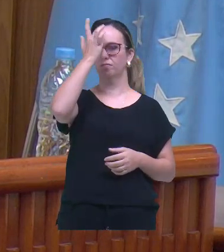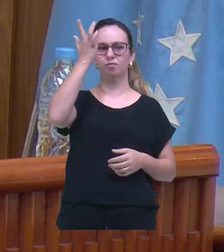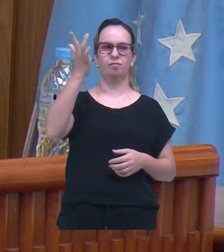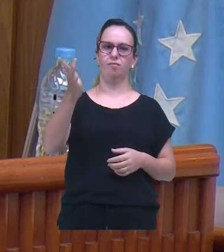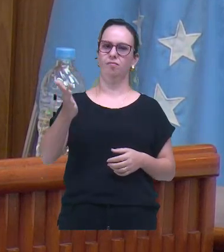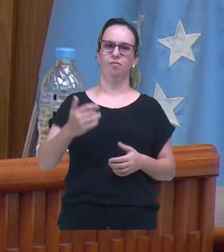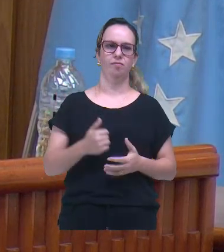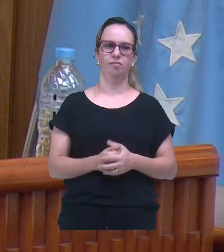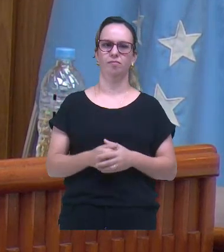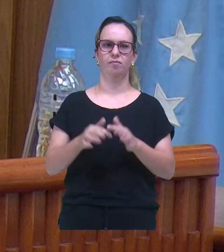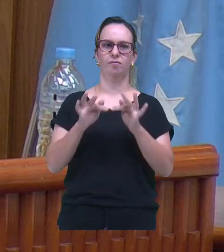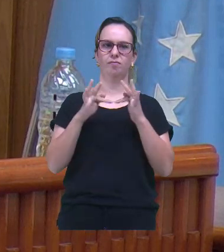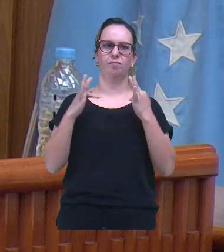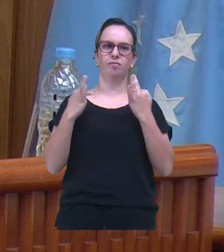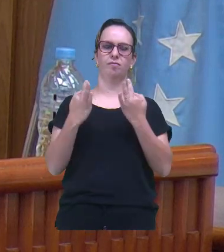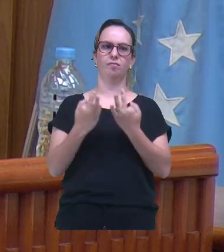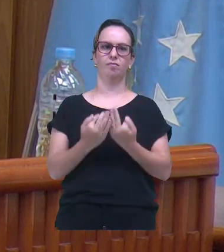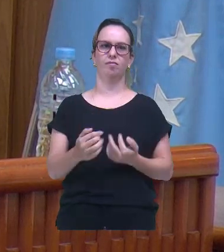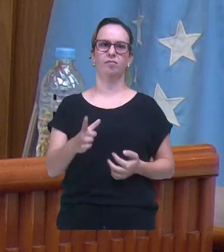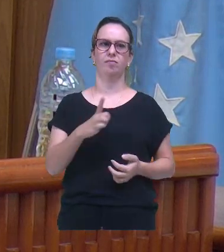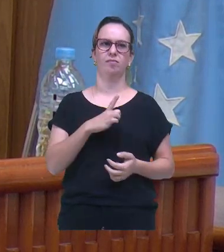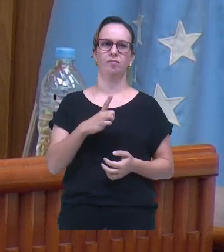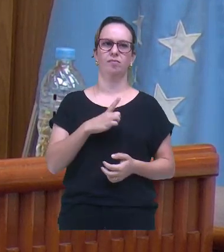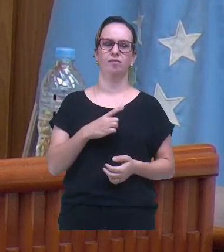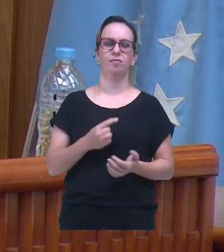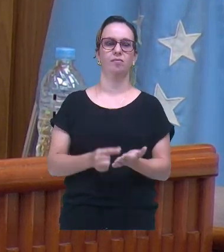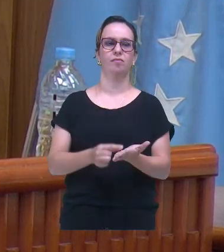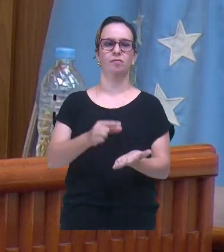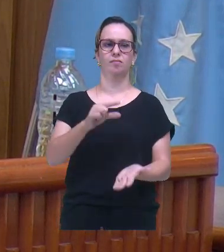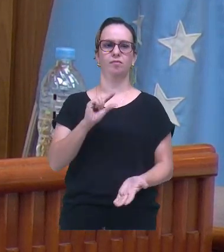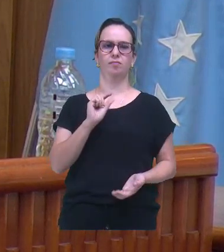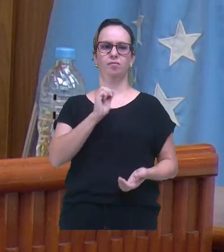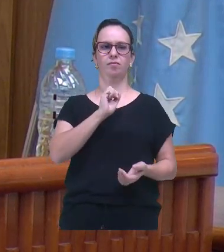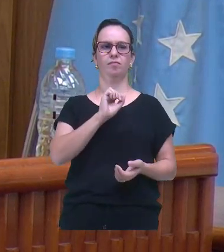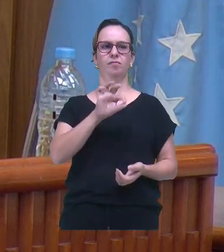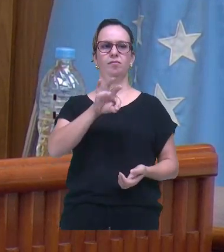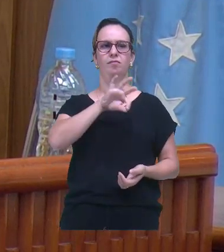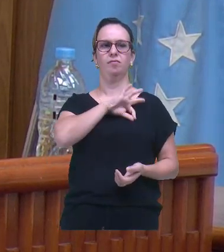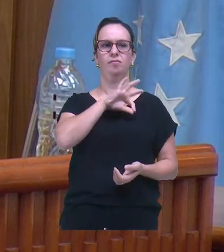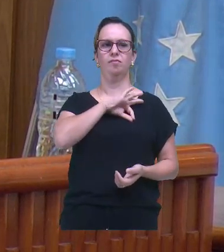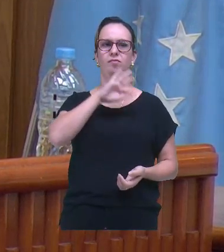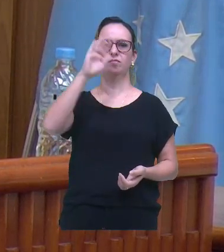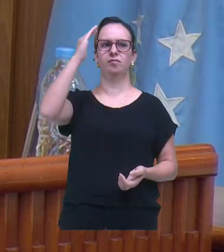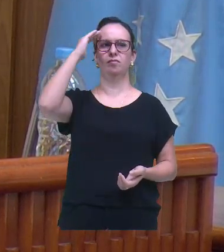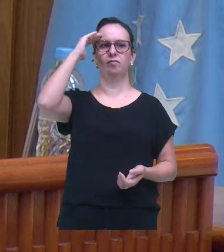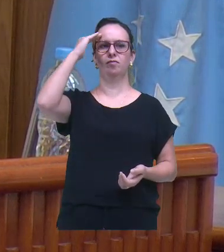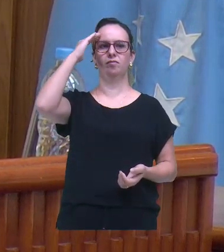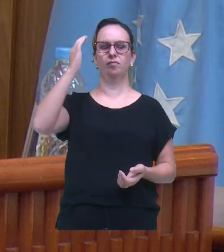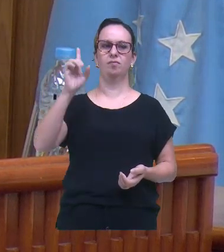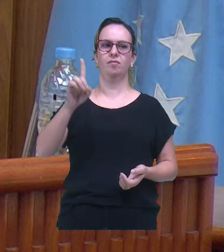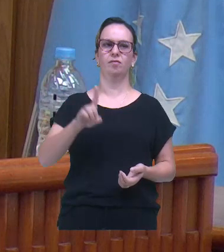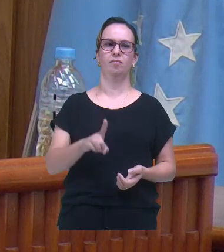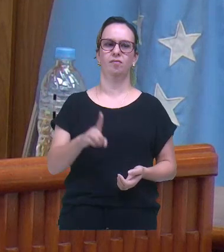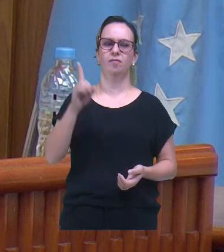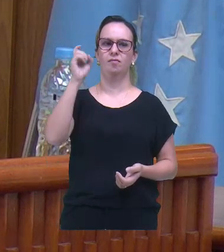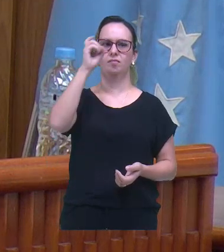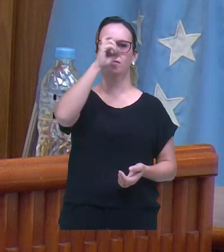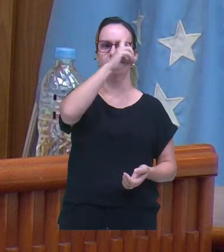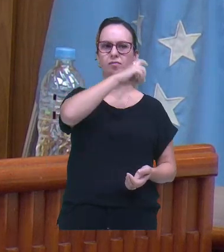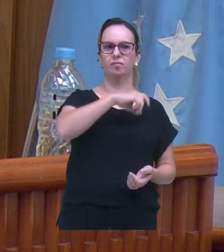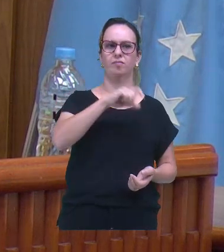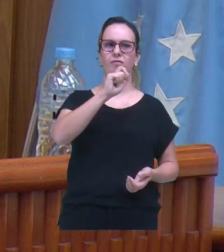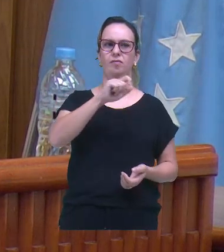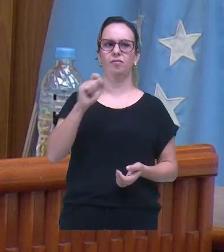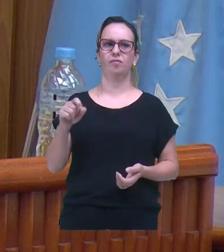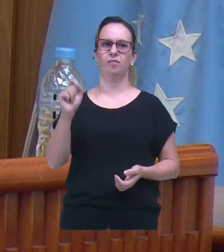A família, ela tem que ser um pouco policial e entender, porque é muito difícil. Só quem é